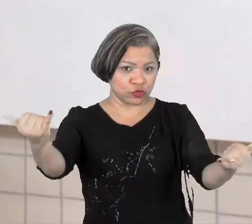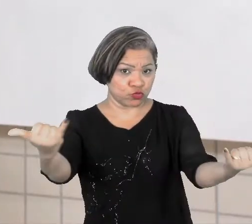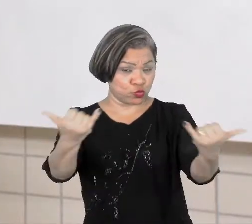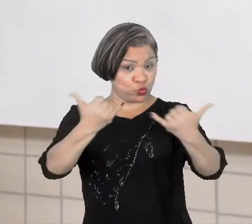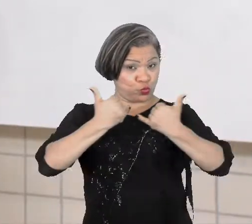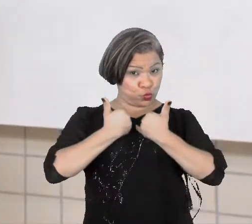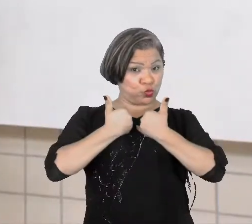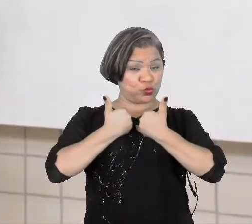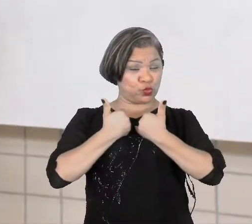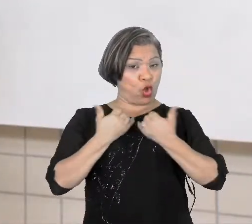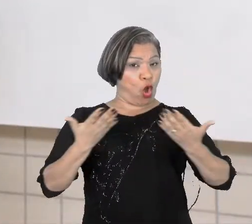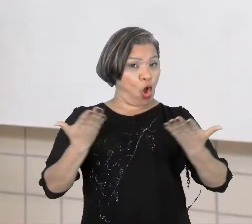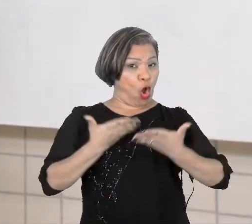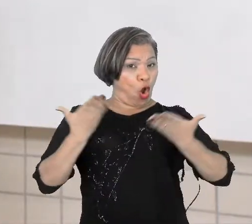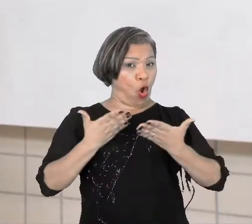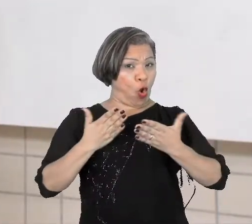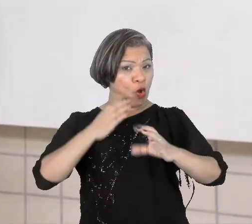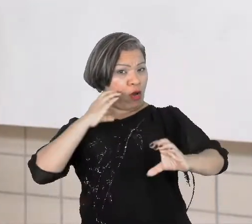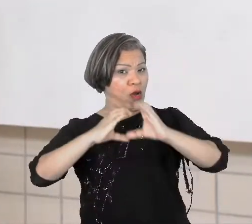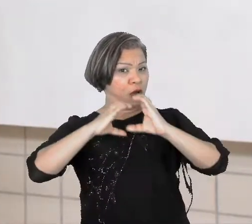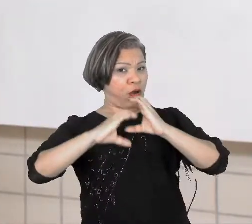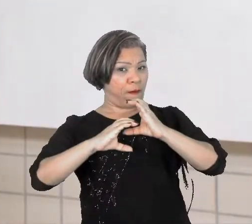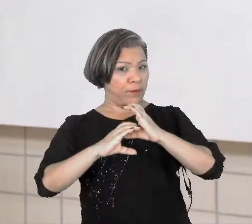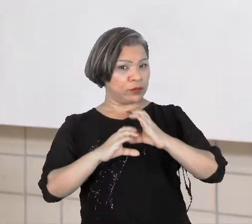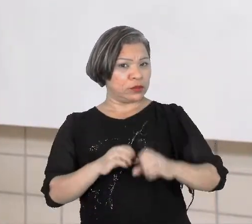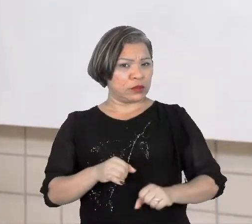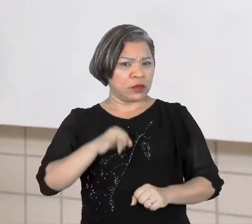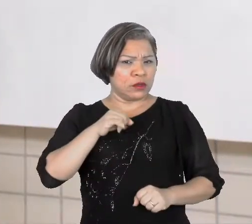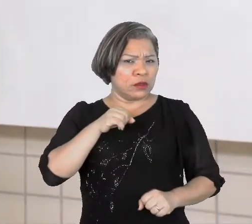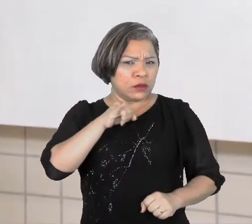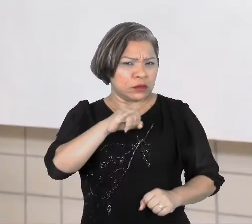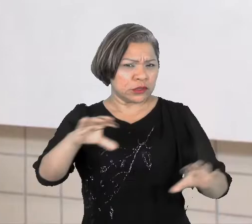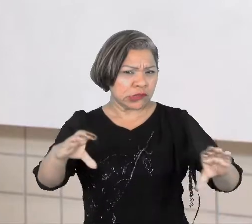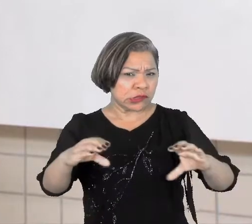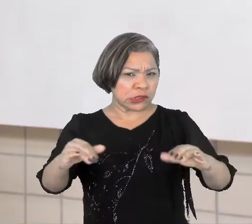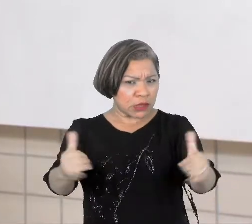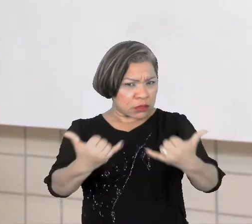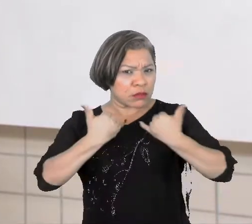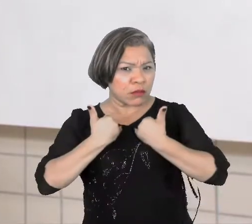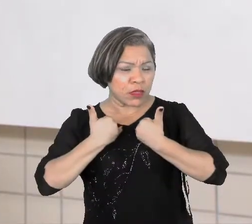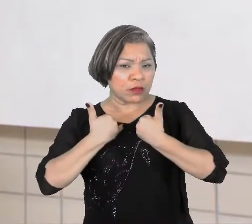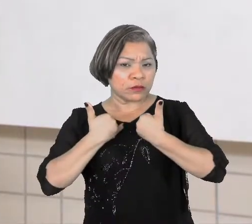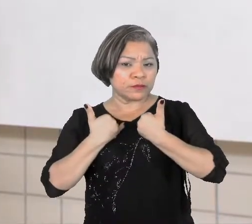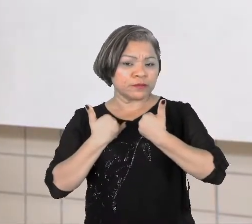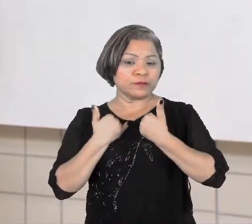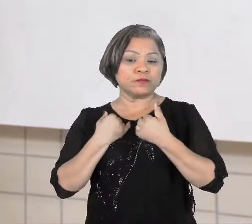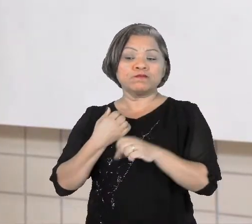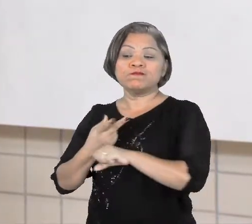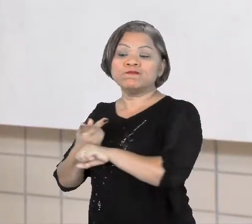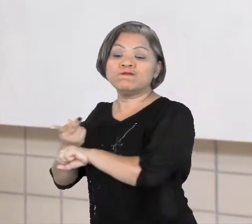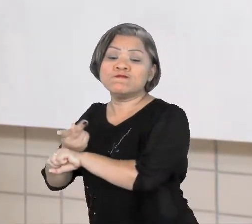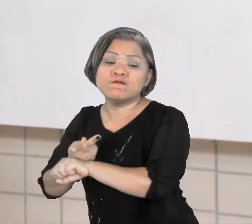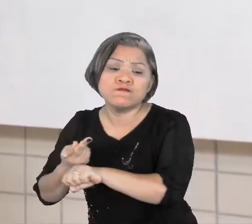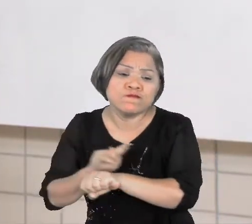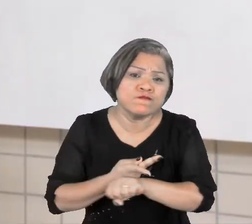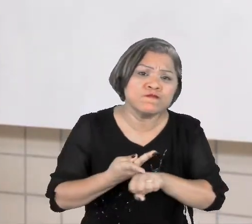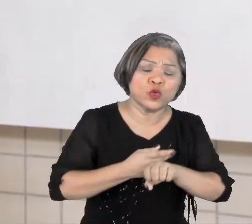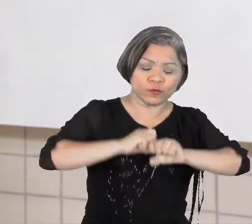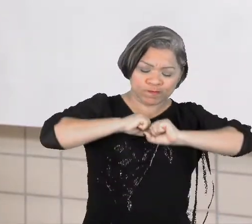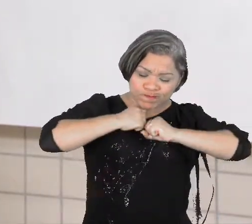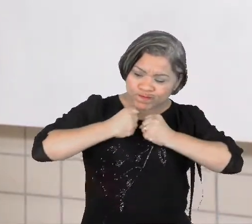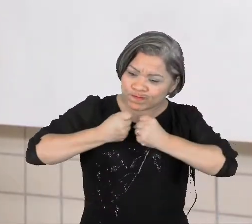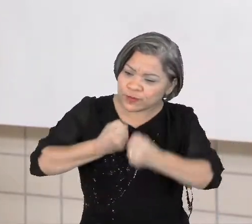comunicação, se você recebeu uma notícia, faça um esforço de ir atrás da fonte. Faça um